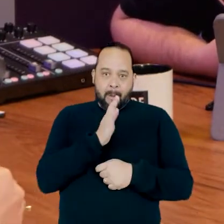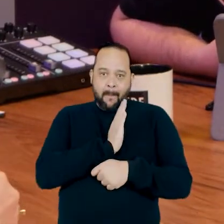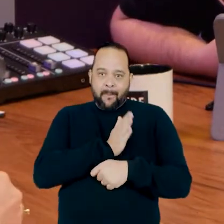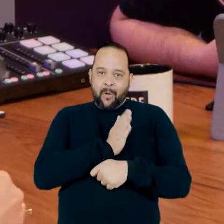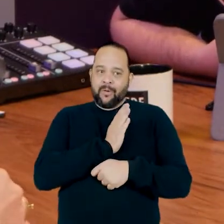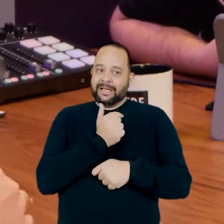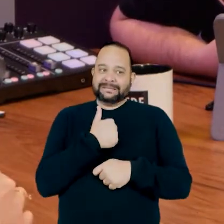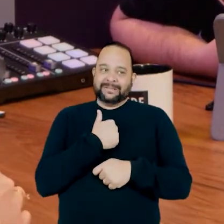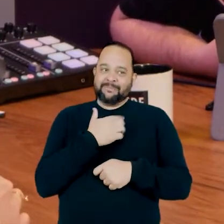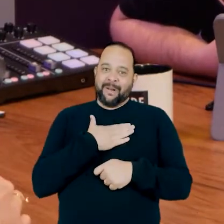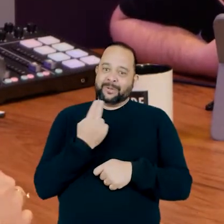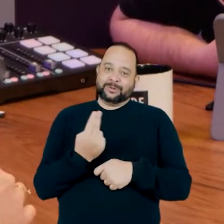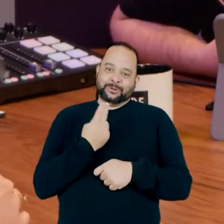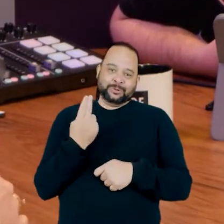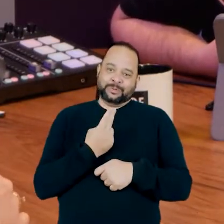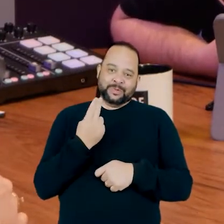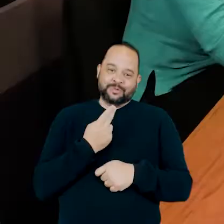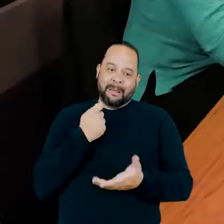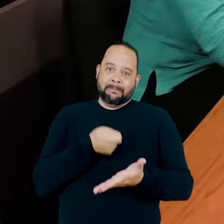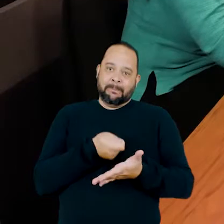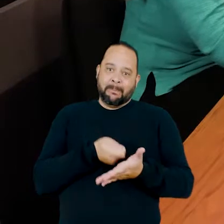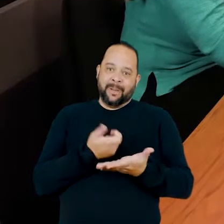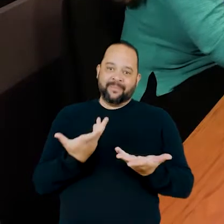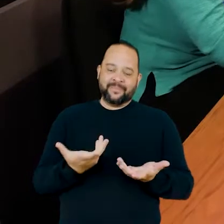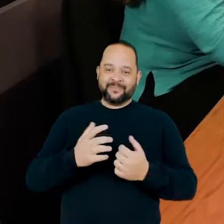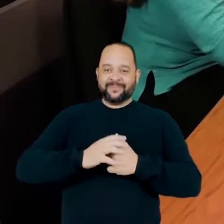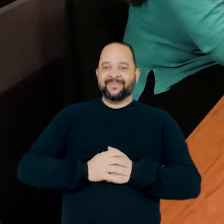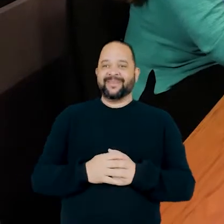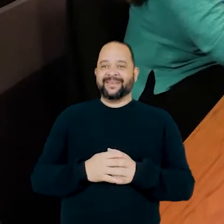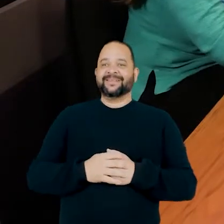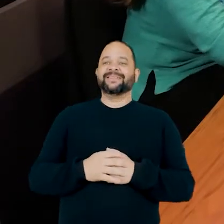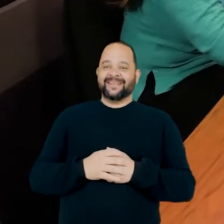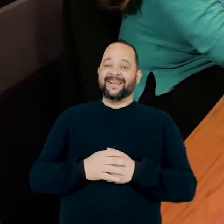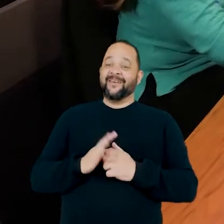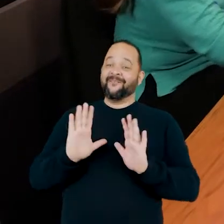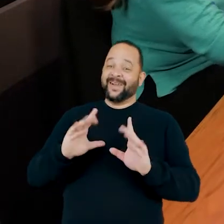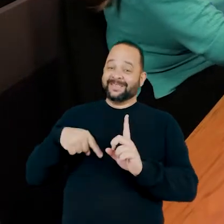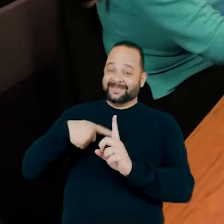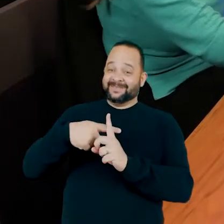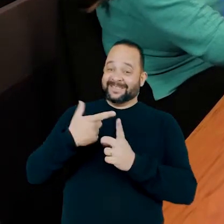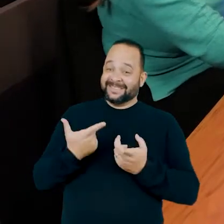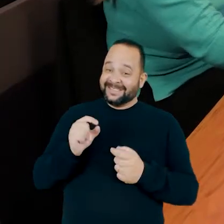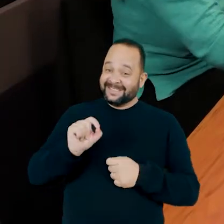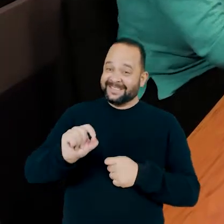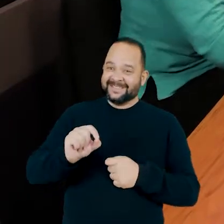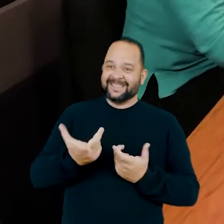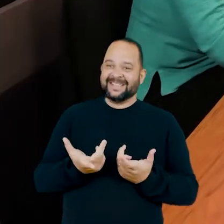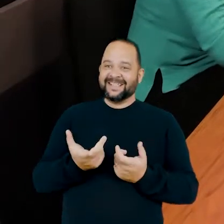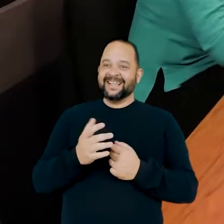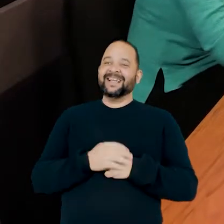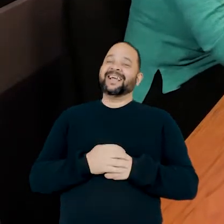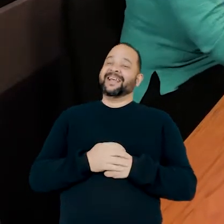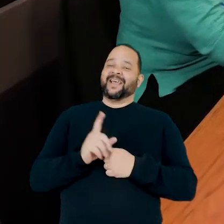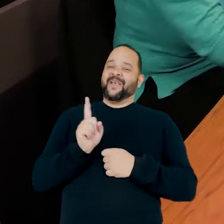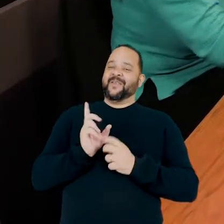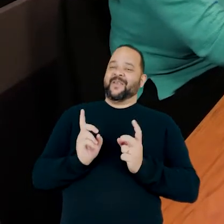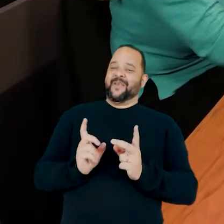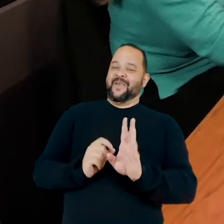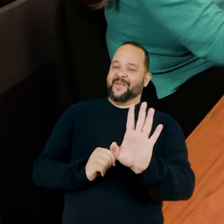que isso tá bem longe da minha realidade. Sabe qual é o meu lado positivo? É que eu não vendo.